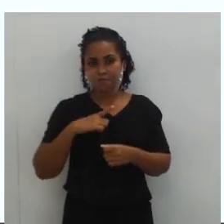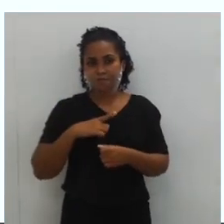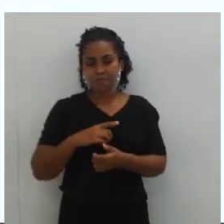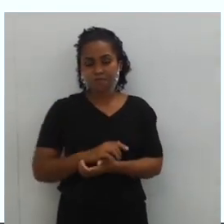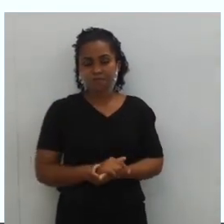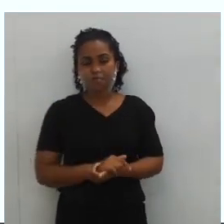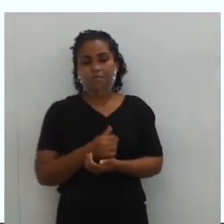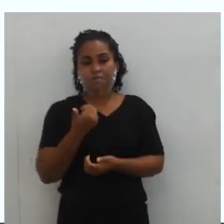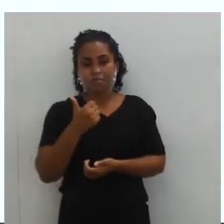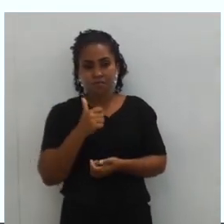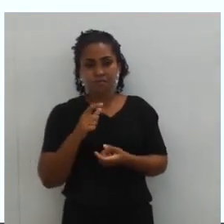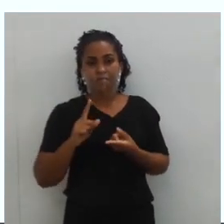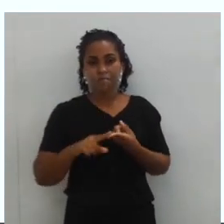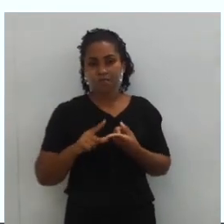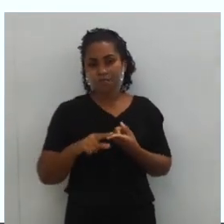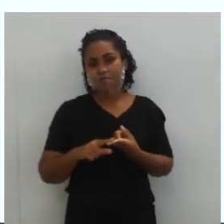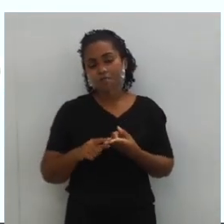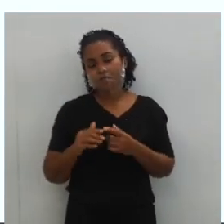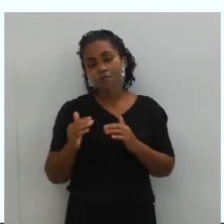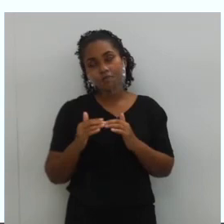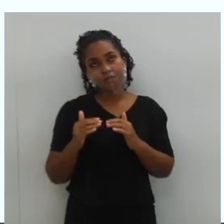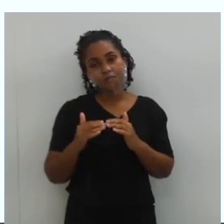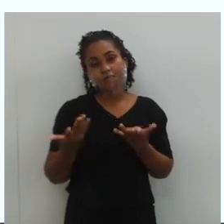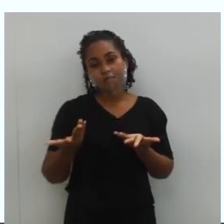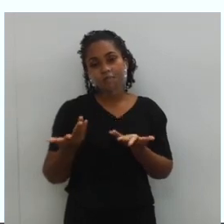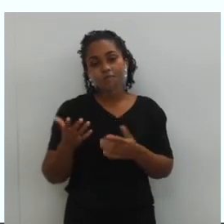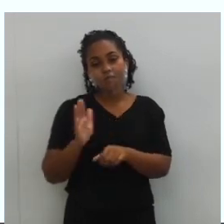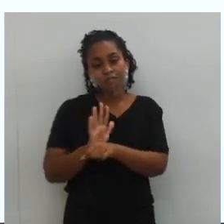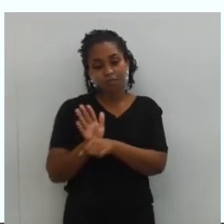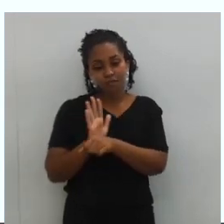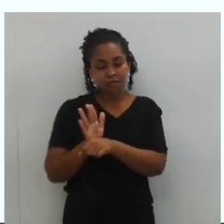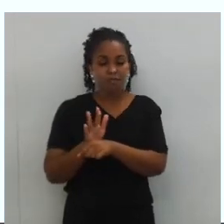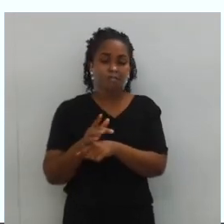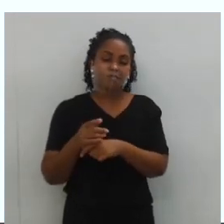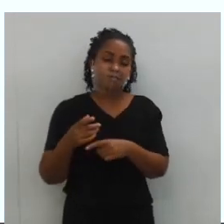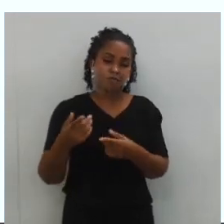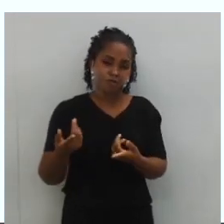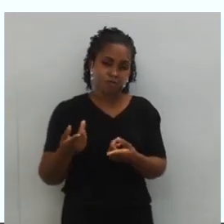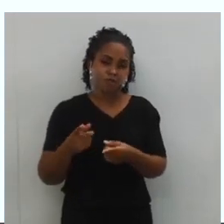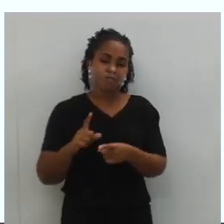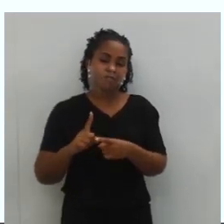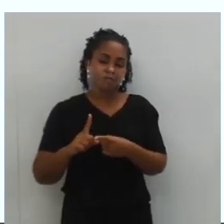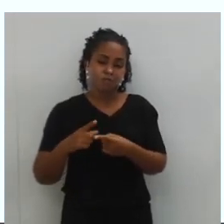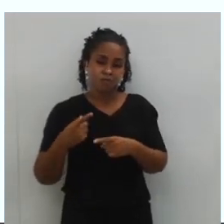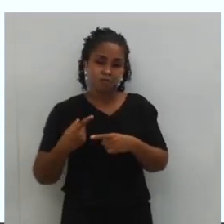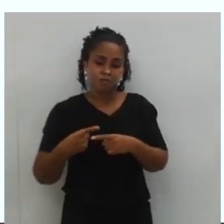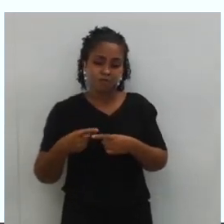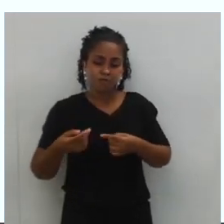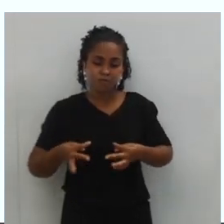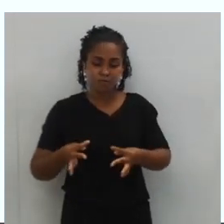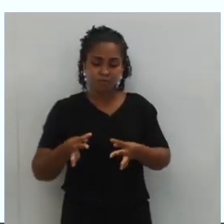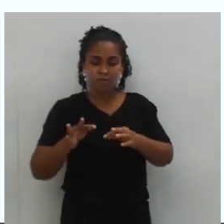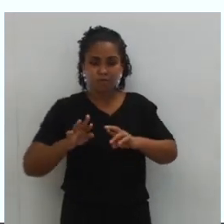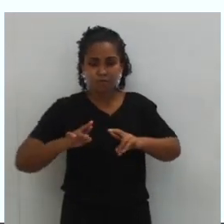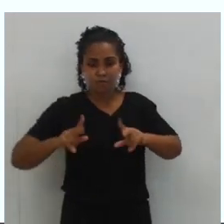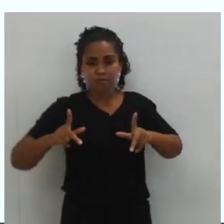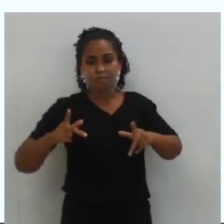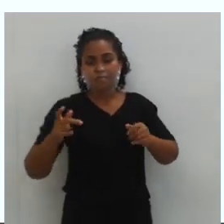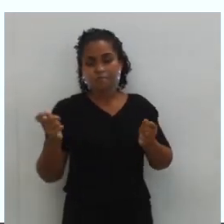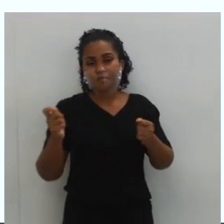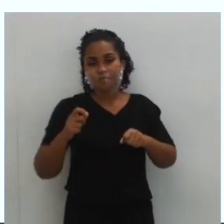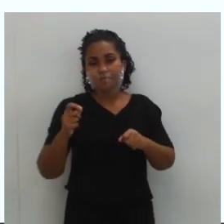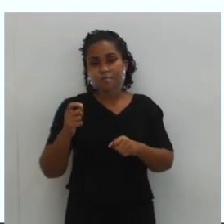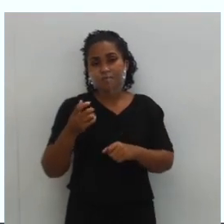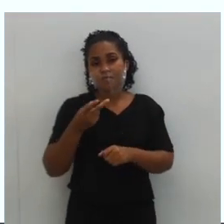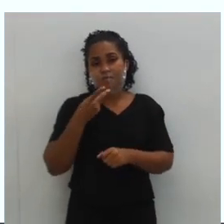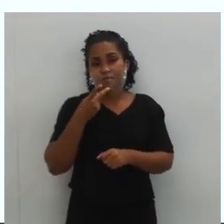de qualidade também, não da qualidade de uma câmera de cinema, são tecnologias diferentes. Mas o que ele